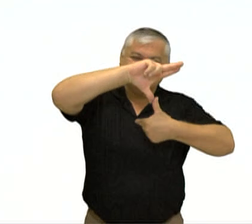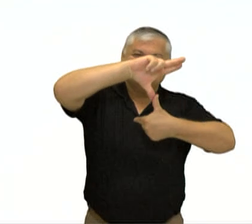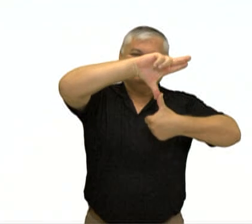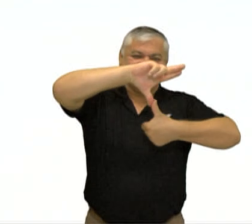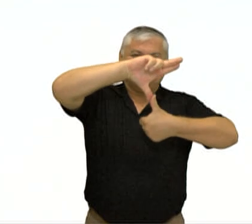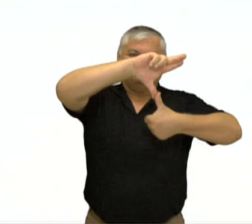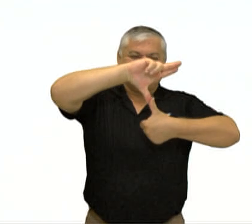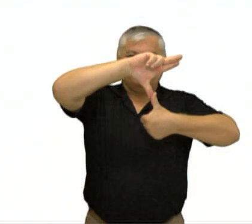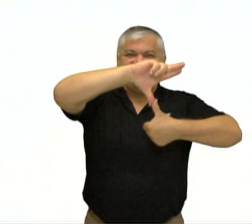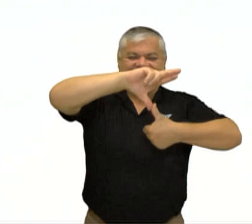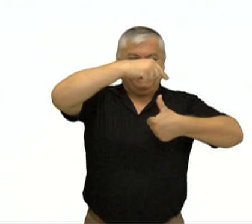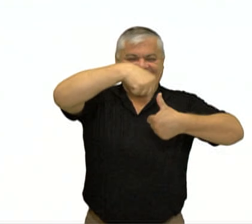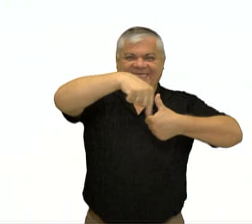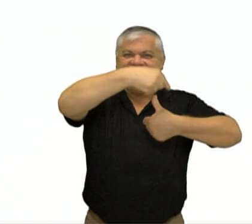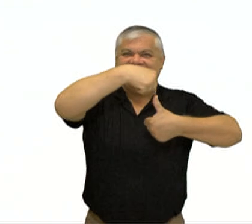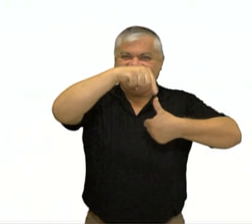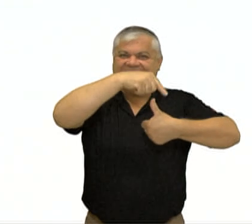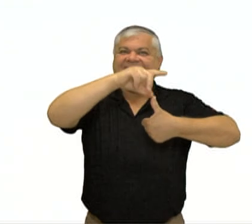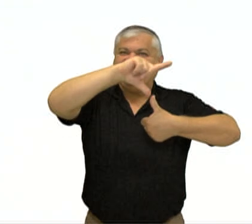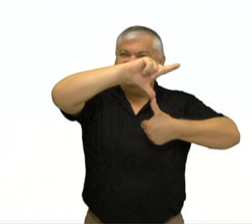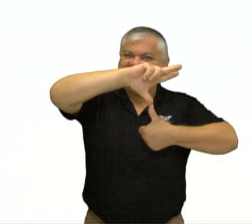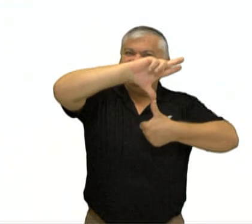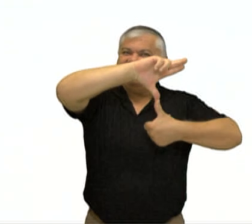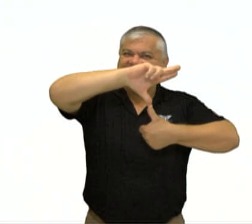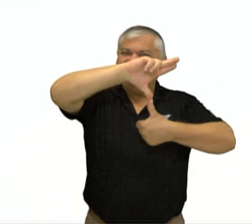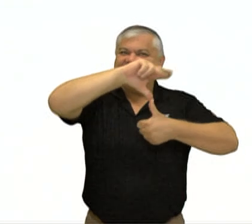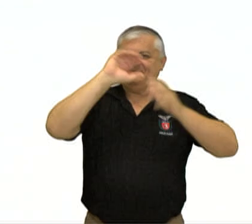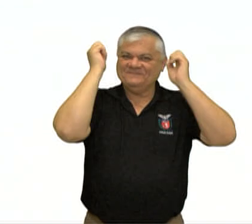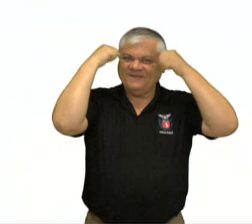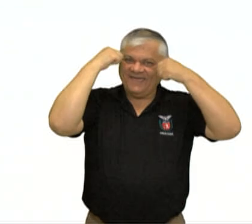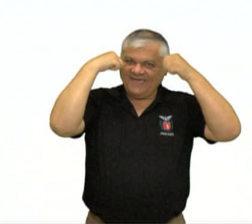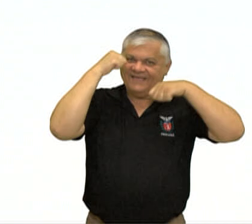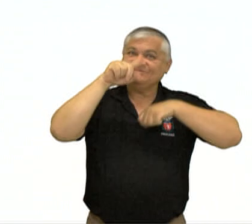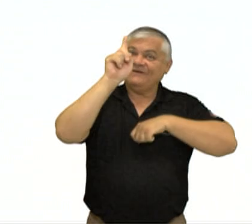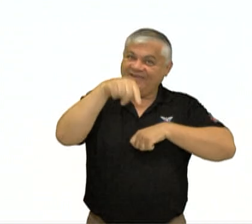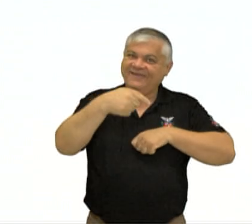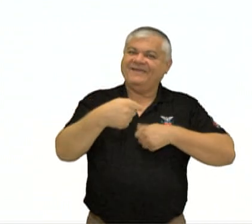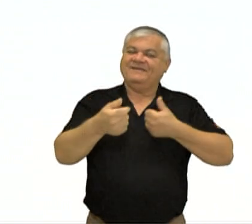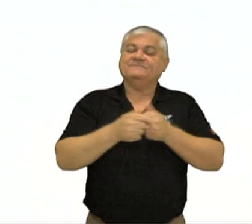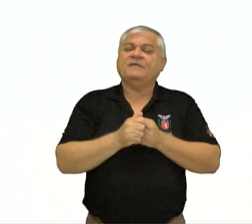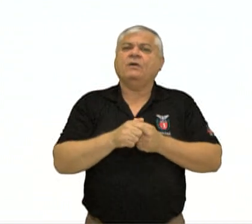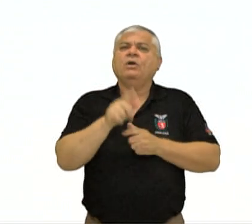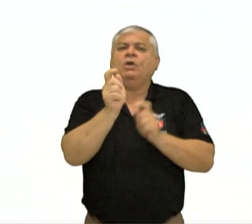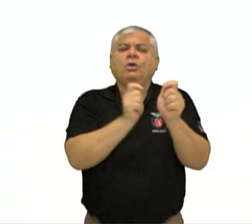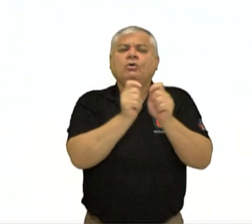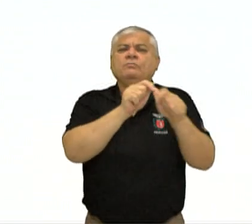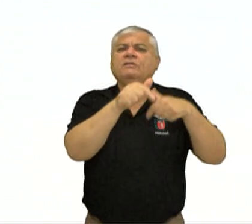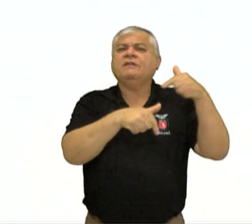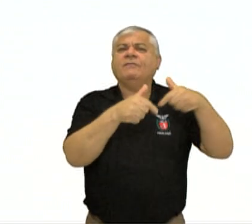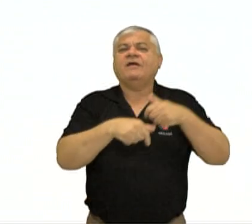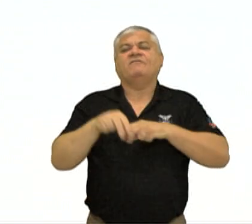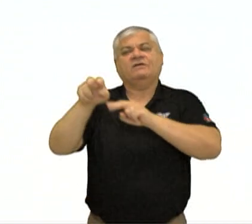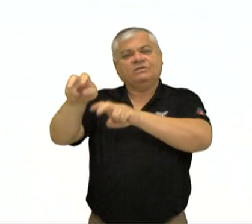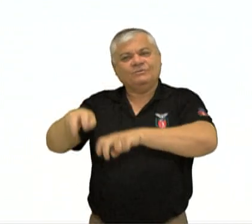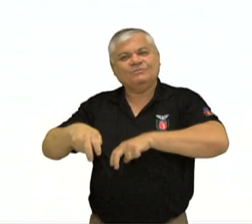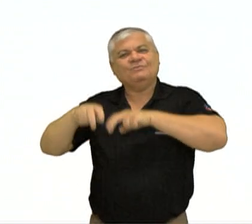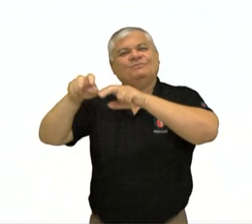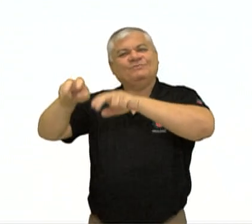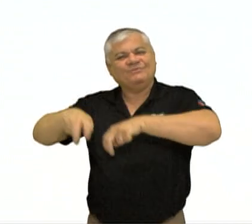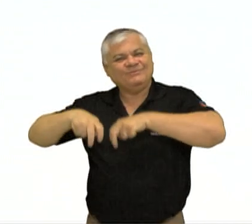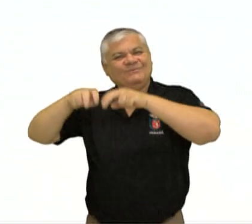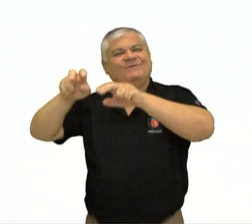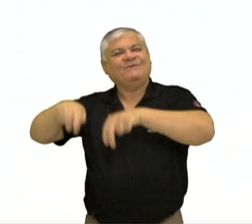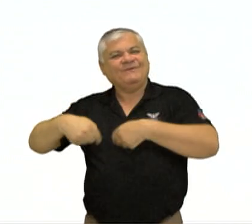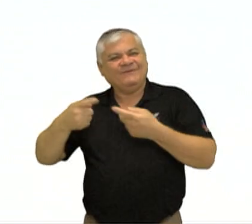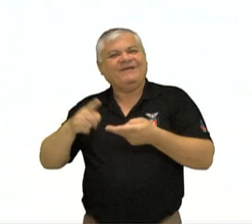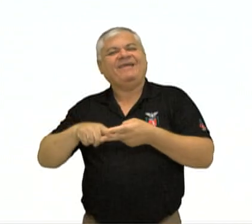e a região sul do México, a localização do Império Maia. Base da economia, a agricultura, né? Então a base aí da